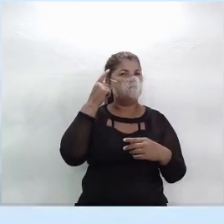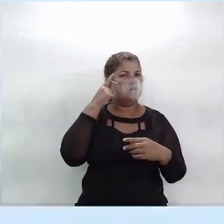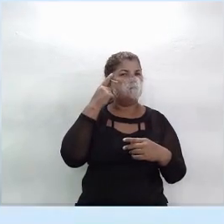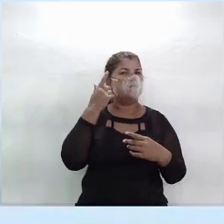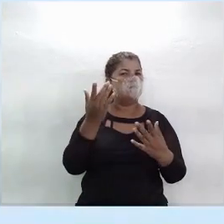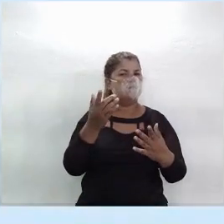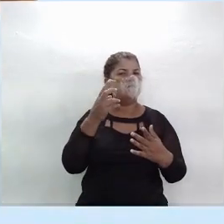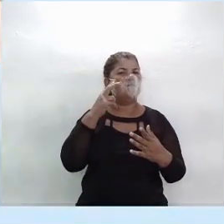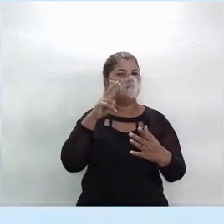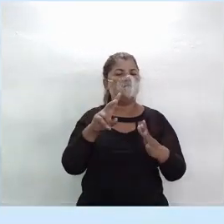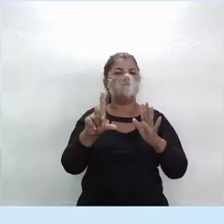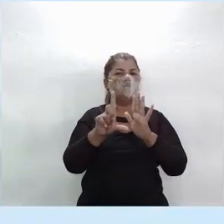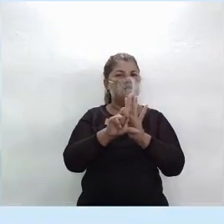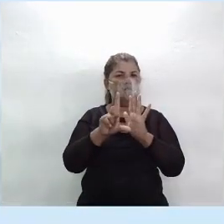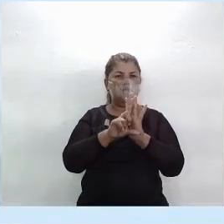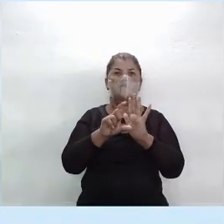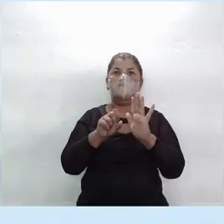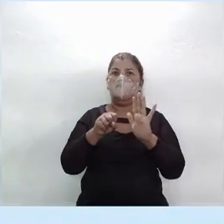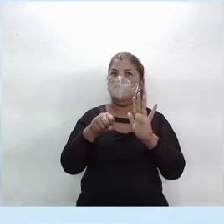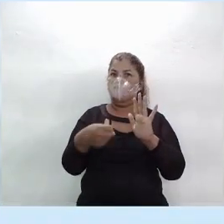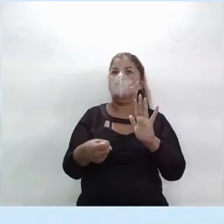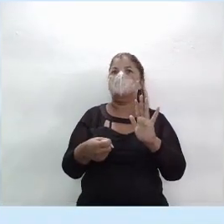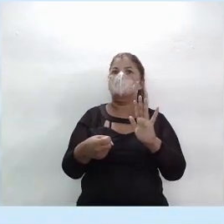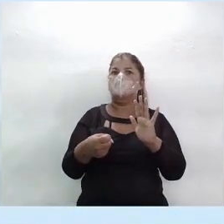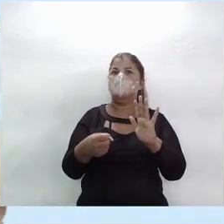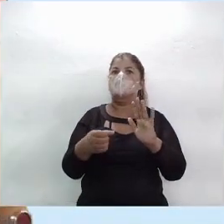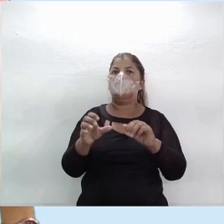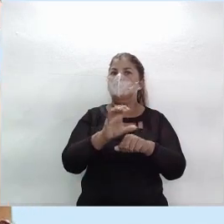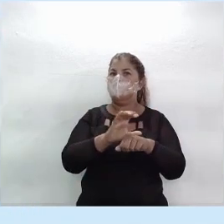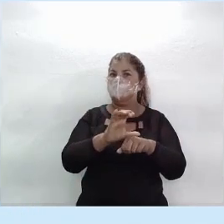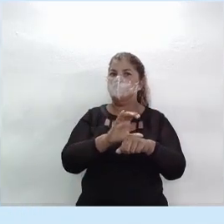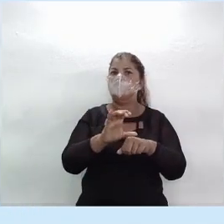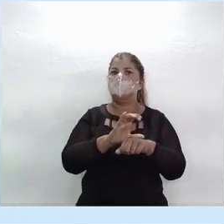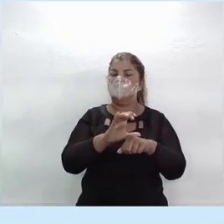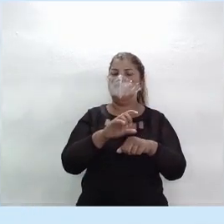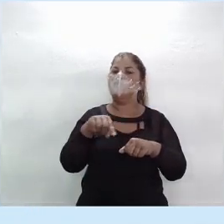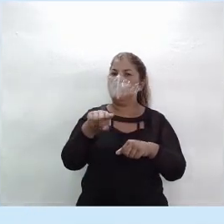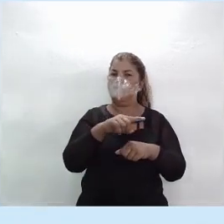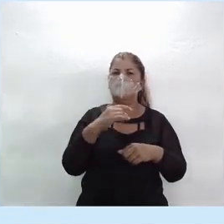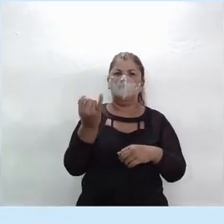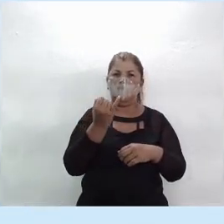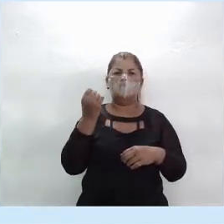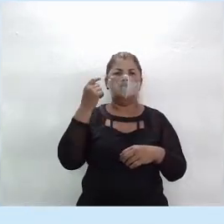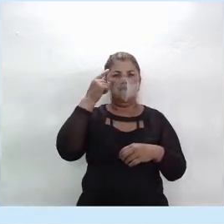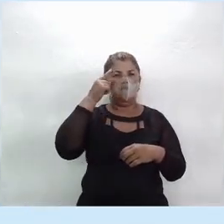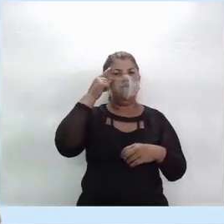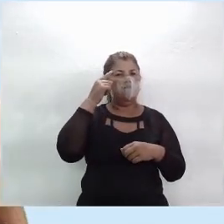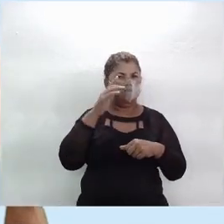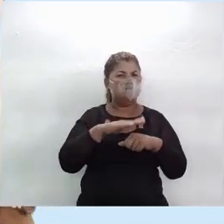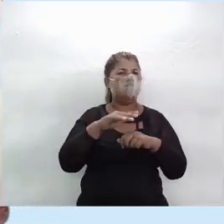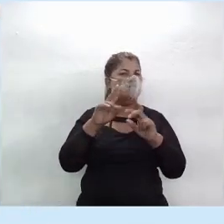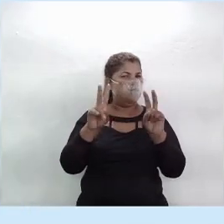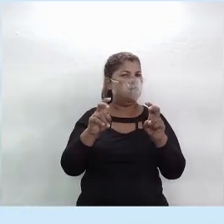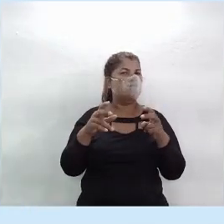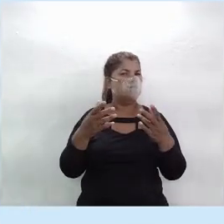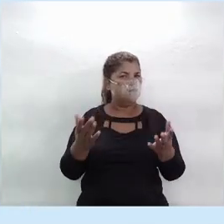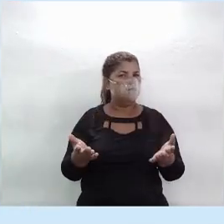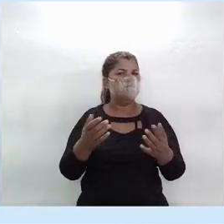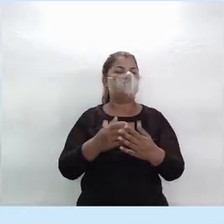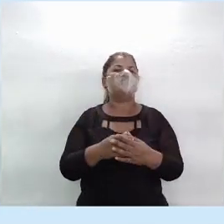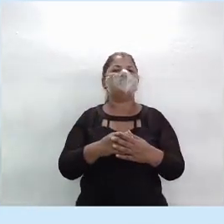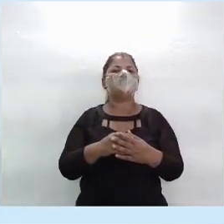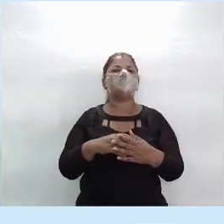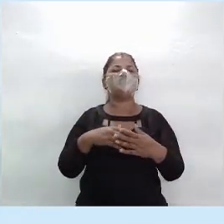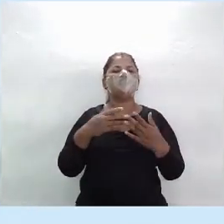reflitam sobre isso. Olhem aí a lei, a força da lei, da Constituição. É bom, estudante, você refletir sobre